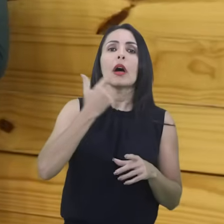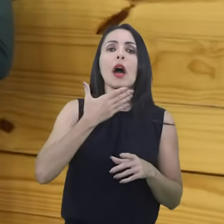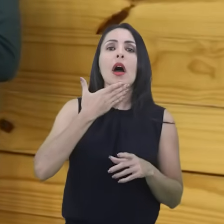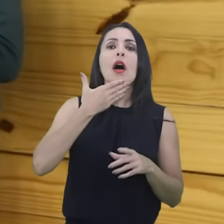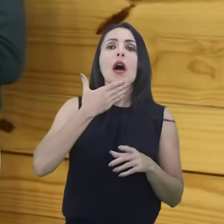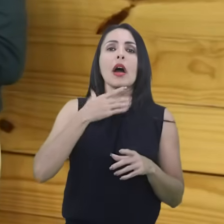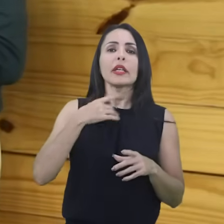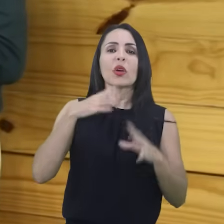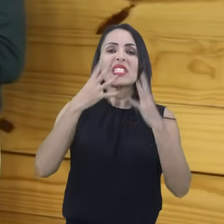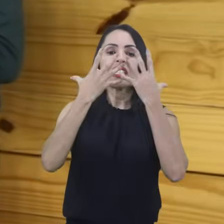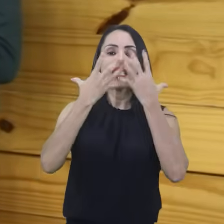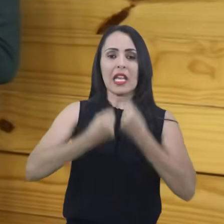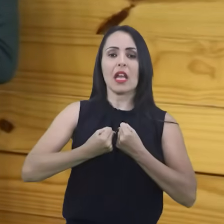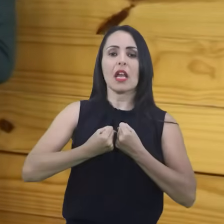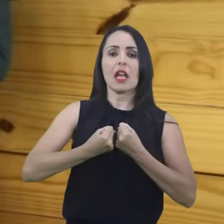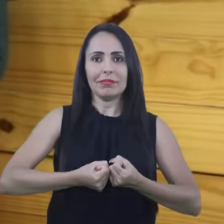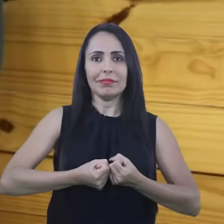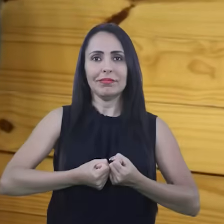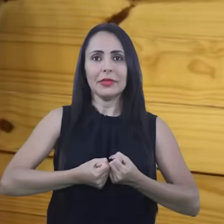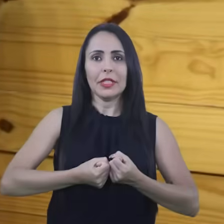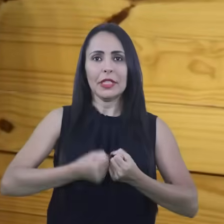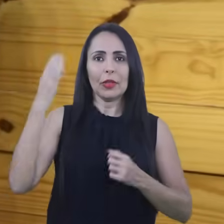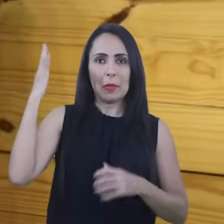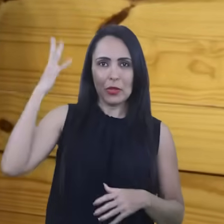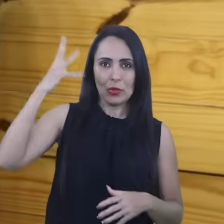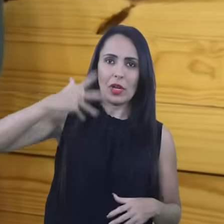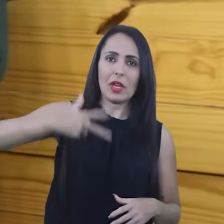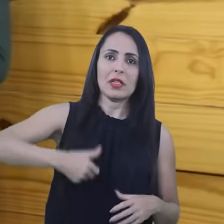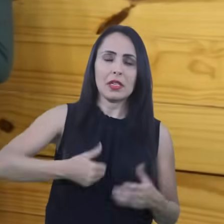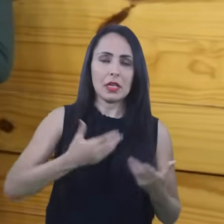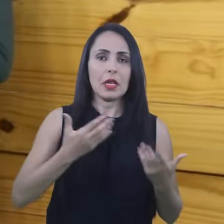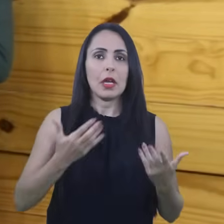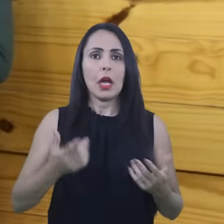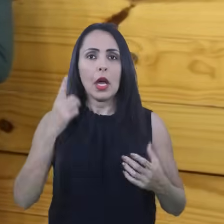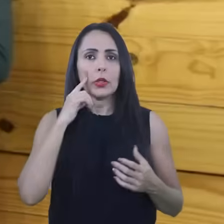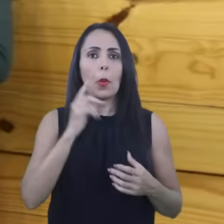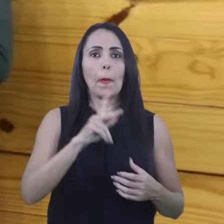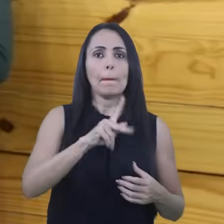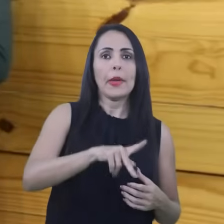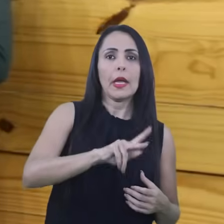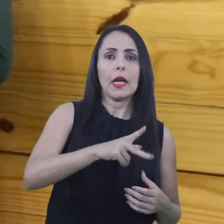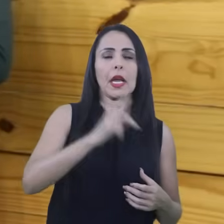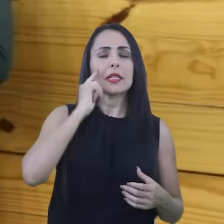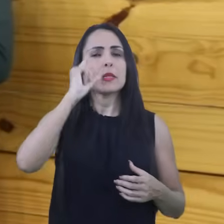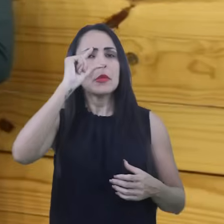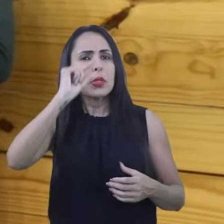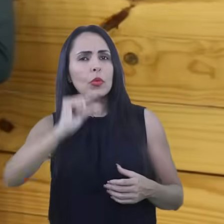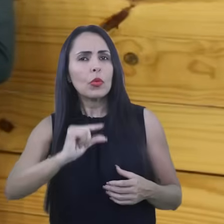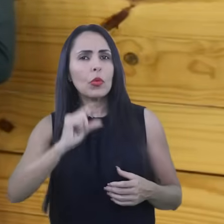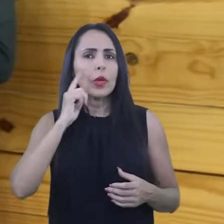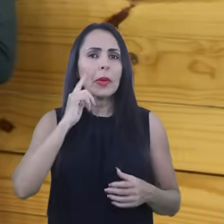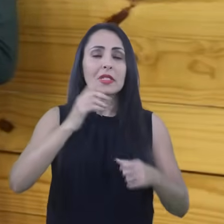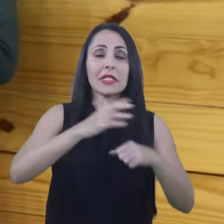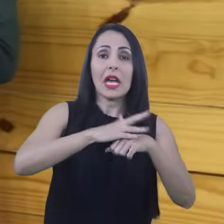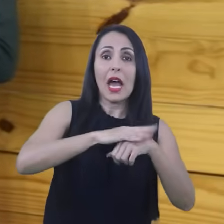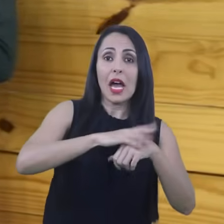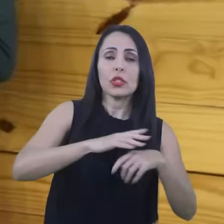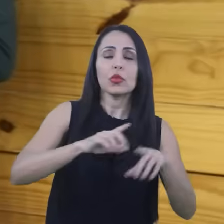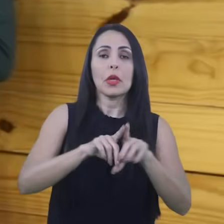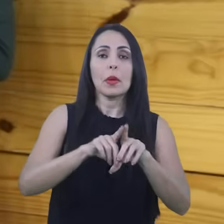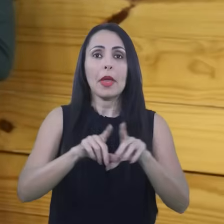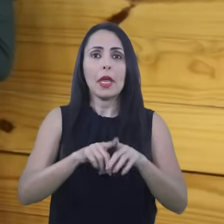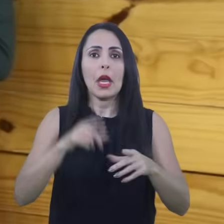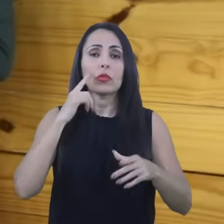a secar mais durante a noite. Então, se ela seca, né, o pH dela diminui, se torna um ambiente mais ácido, mais propenso